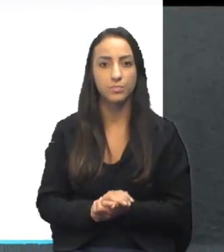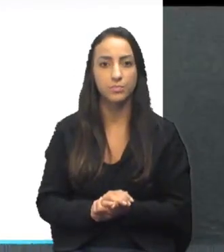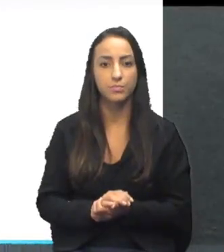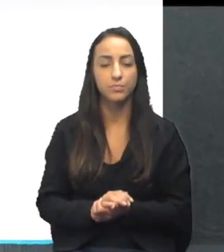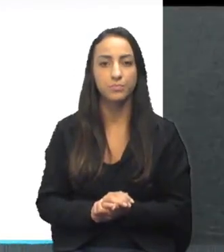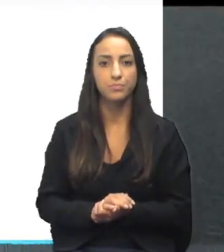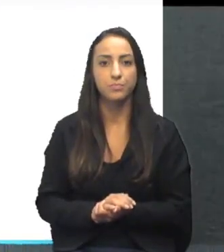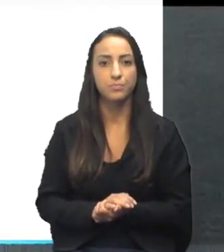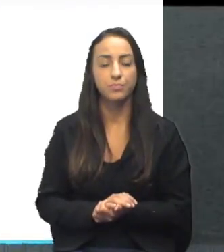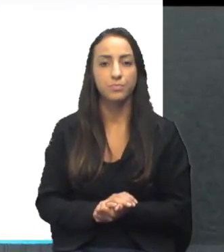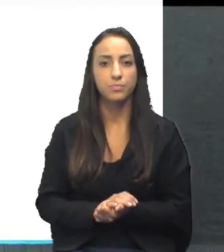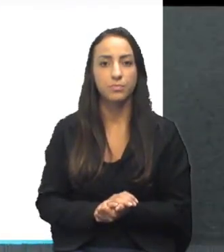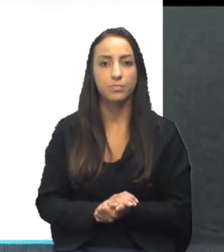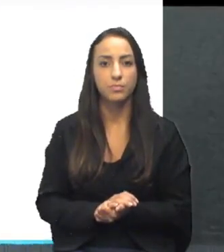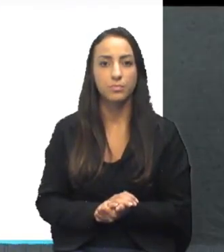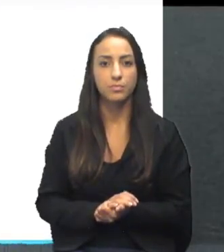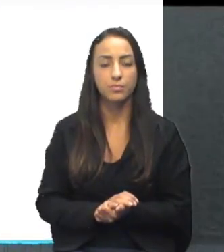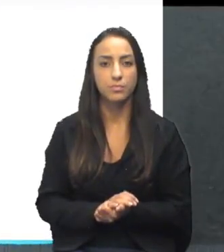de cuidado.